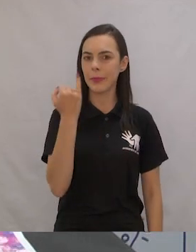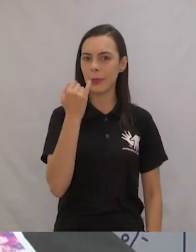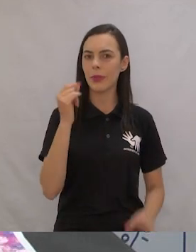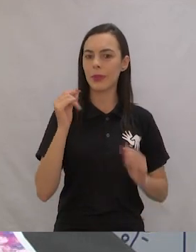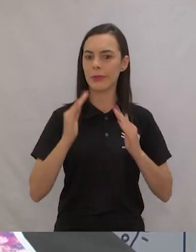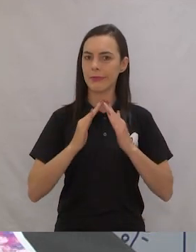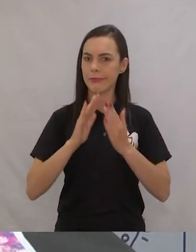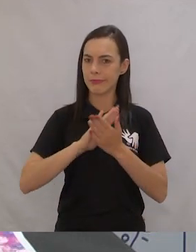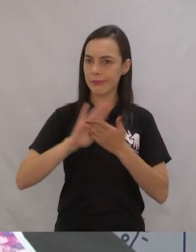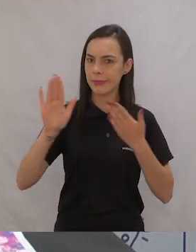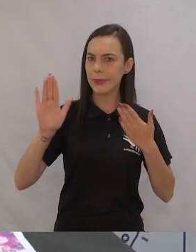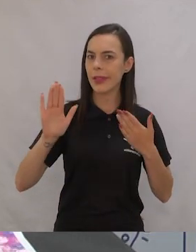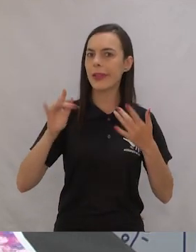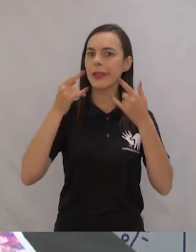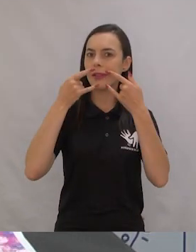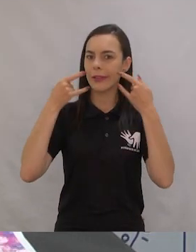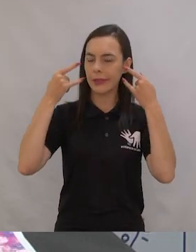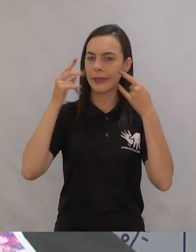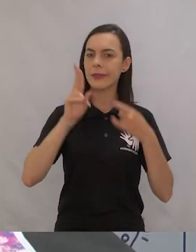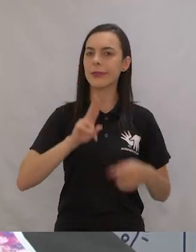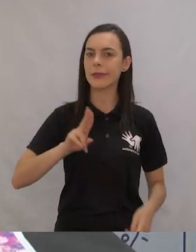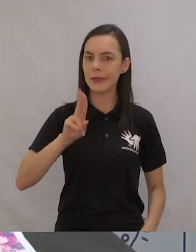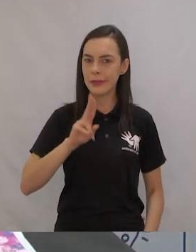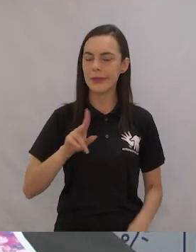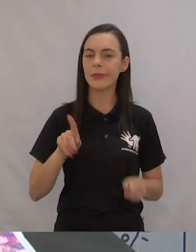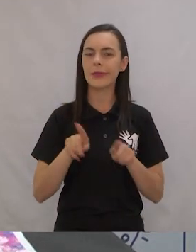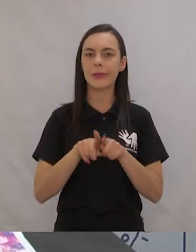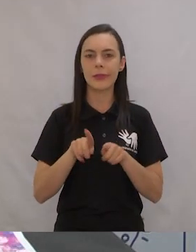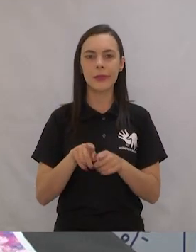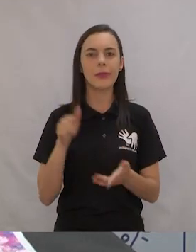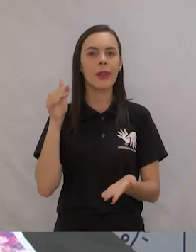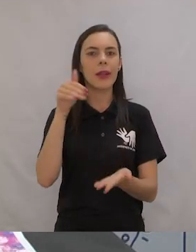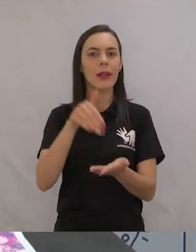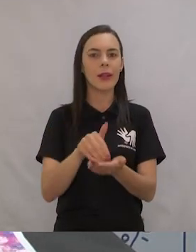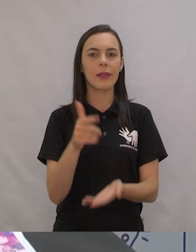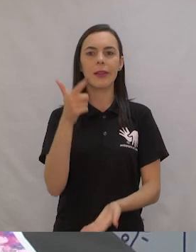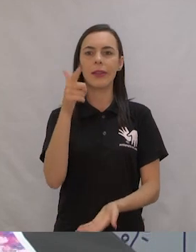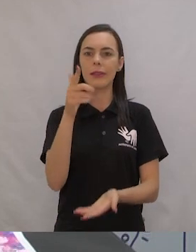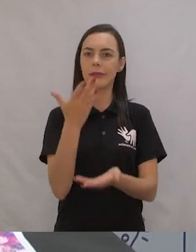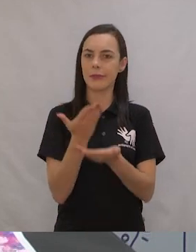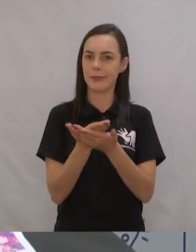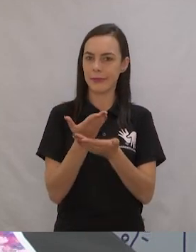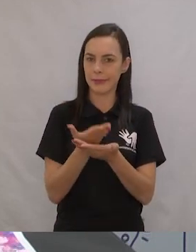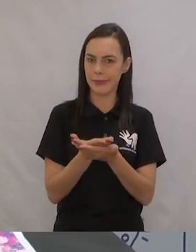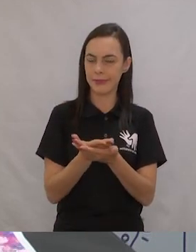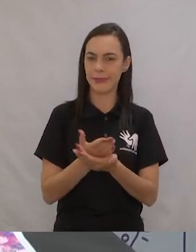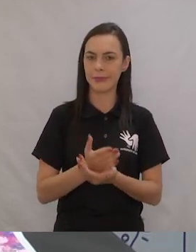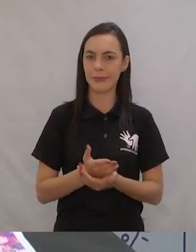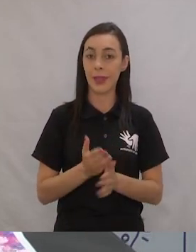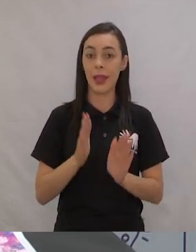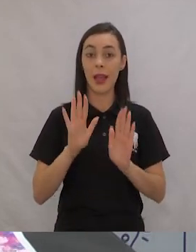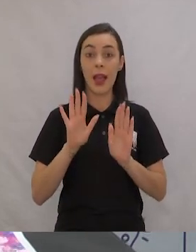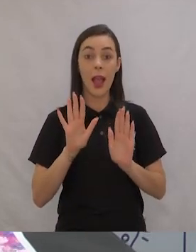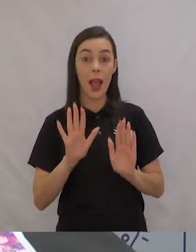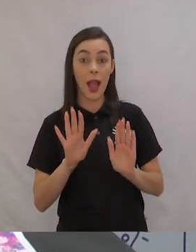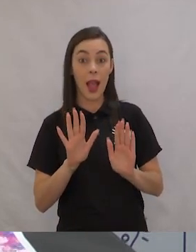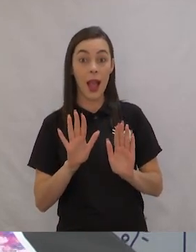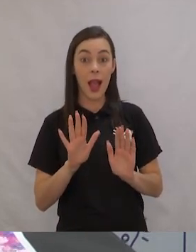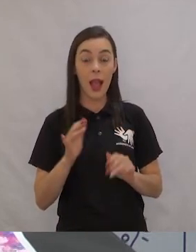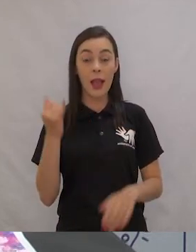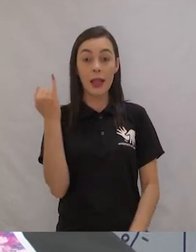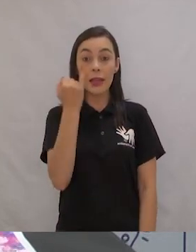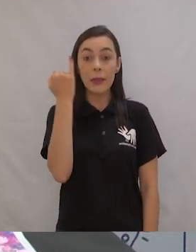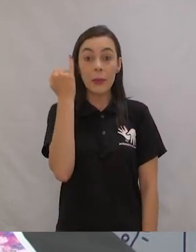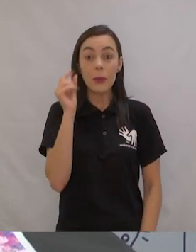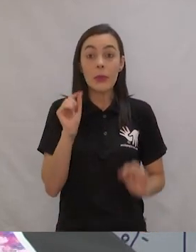podemos sair sem. E eu digo para vocês, até a próxima aula. Ah, vamos